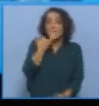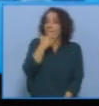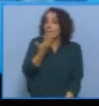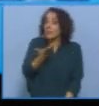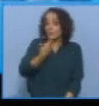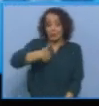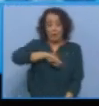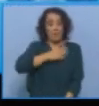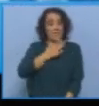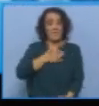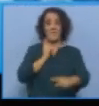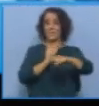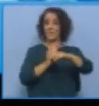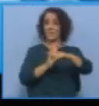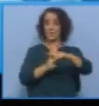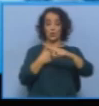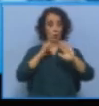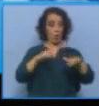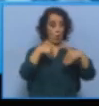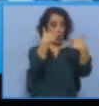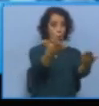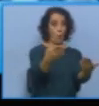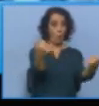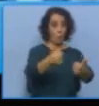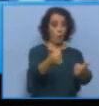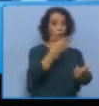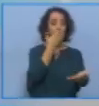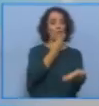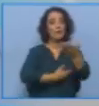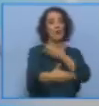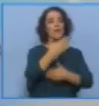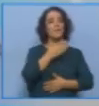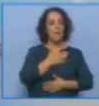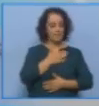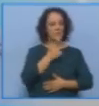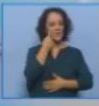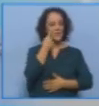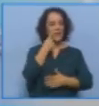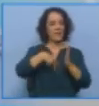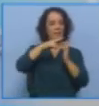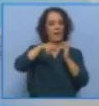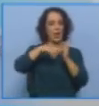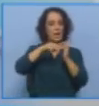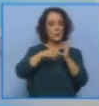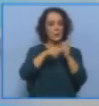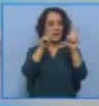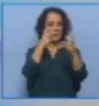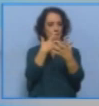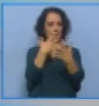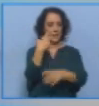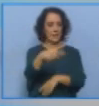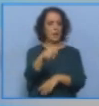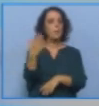primeiros beneficiados do bem que oferecemos aos outros. E vamos ver como este tema está presente nas leituras e começamos precisamente